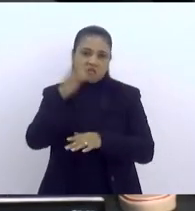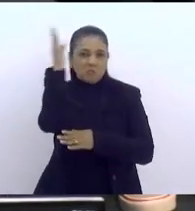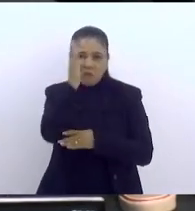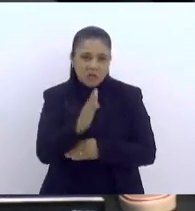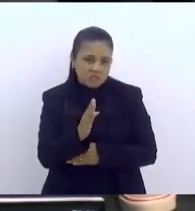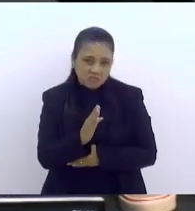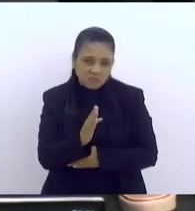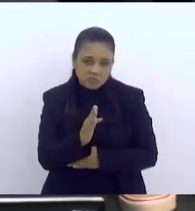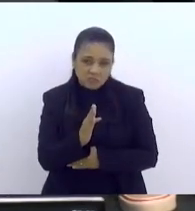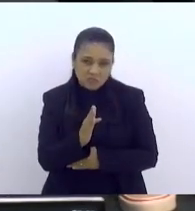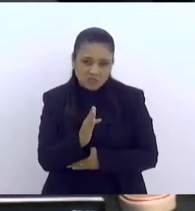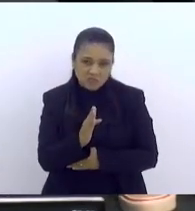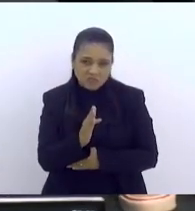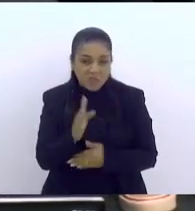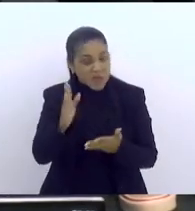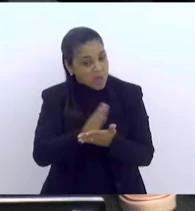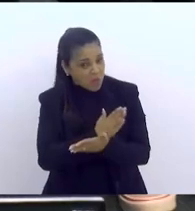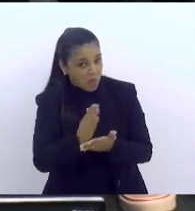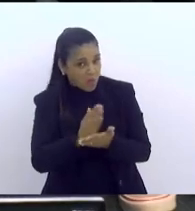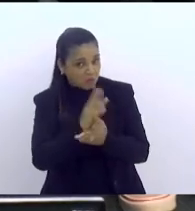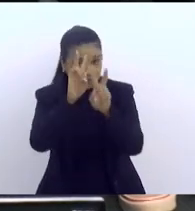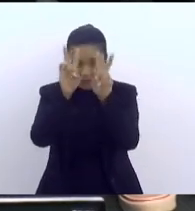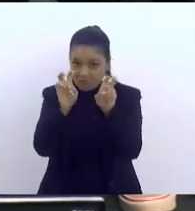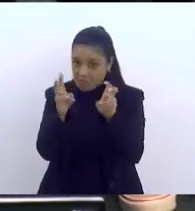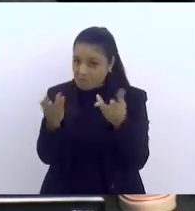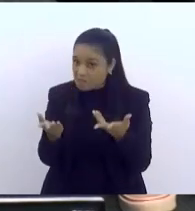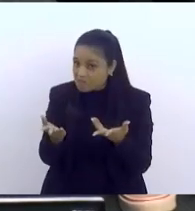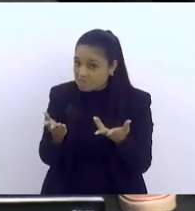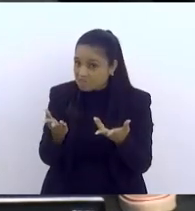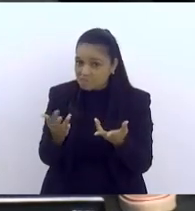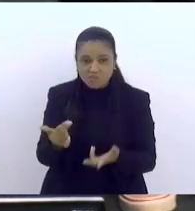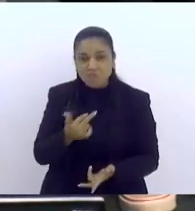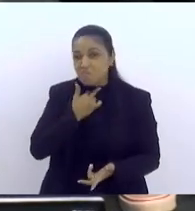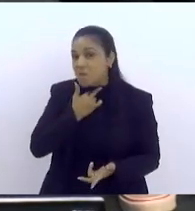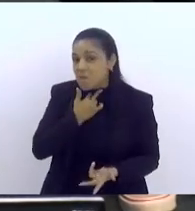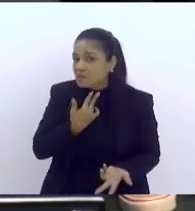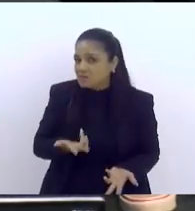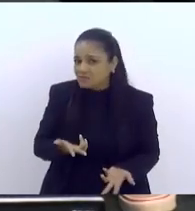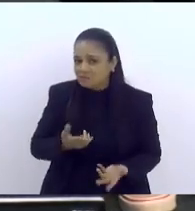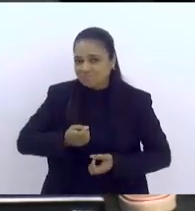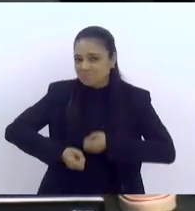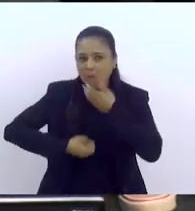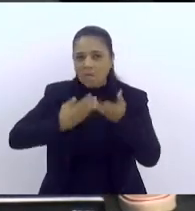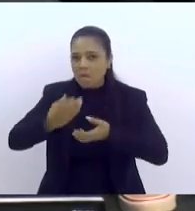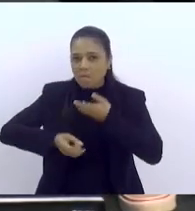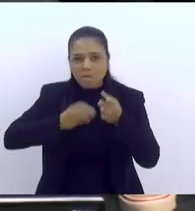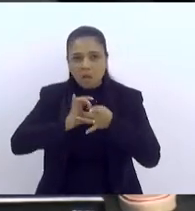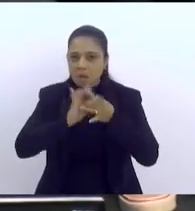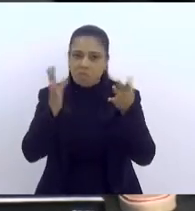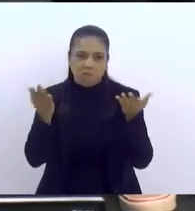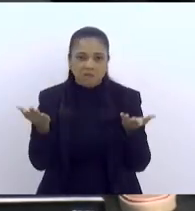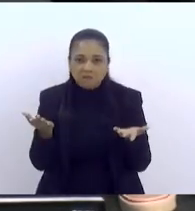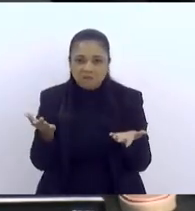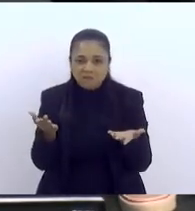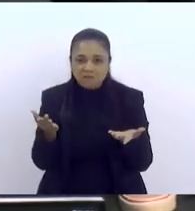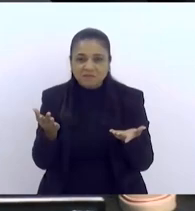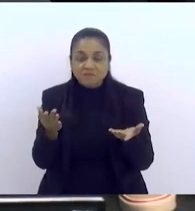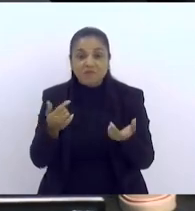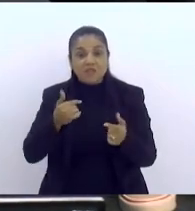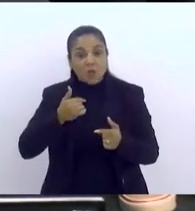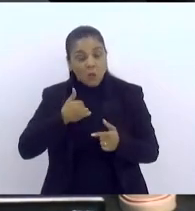país em alguns temas. Em alguns temas. Portanto, eu vou ter que fazer